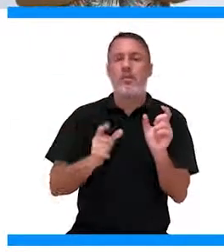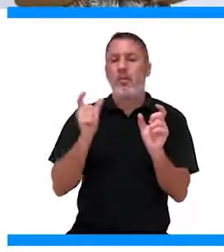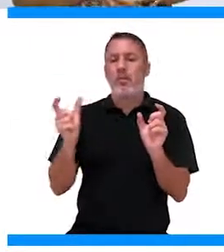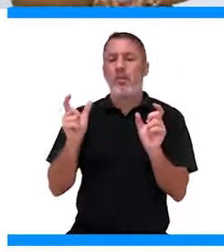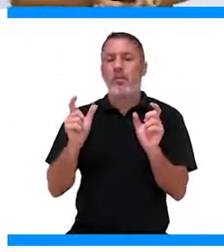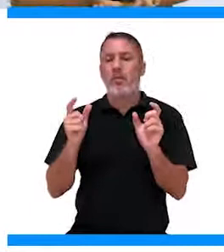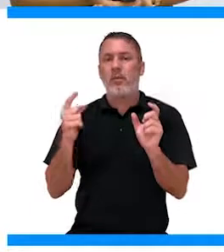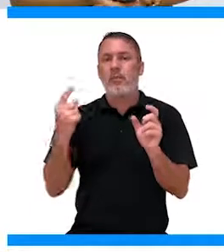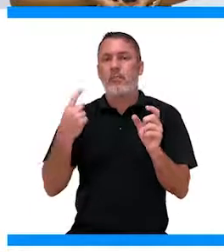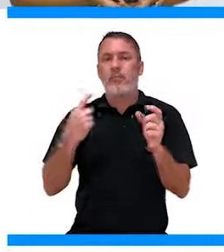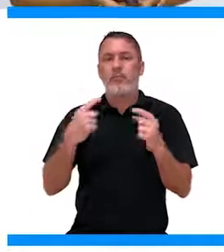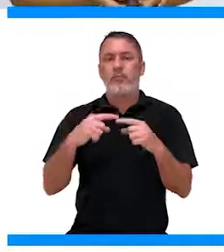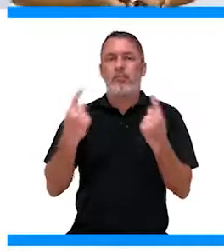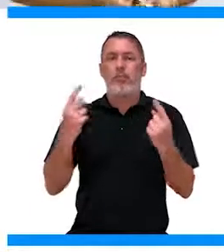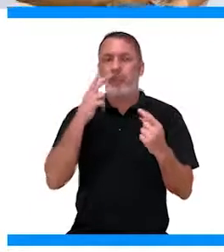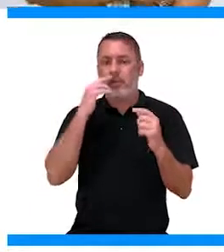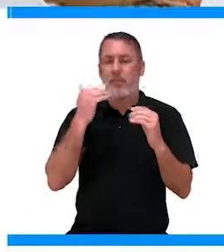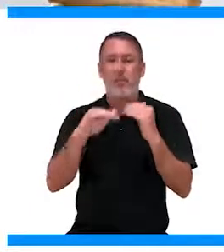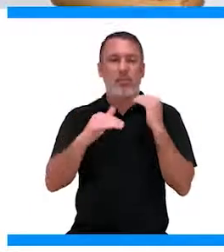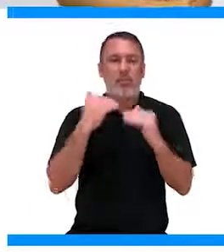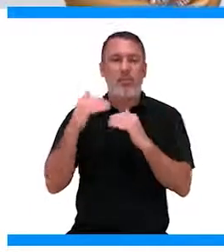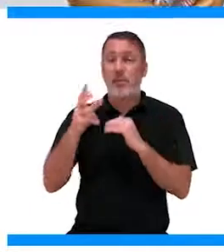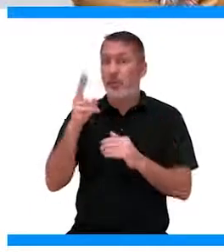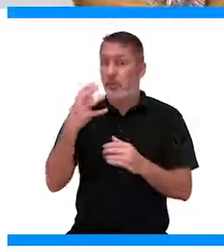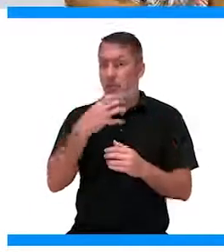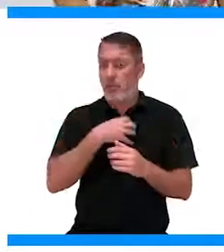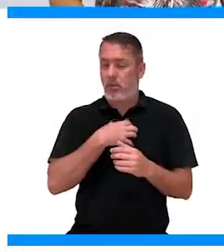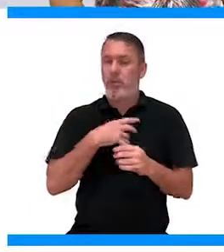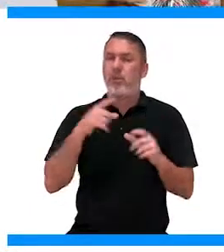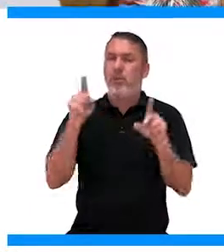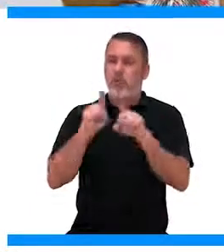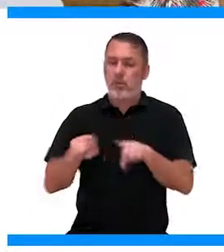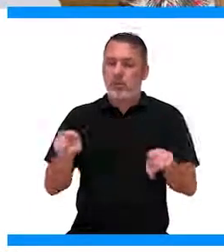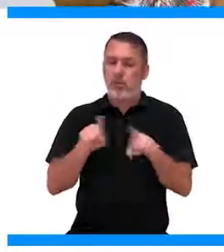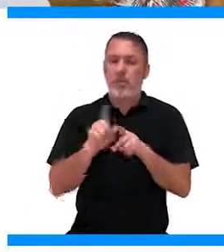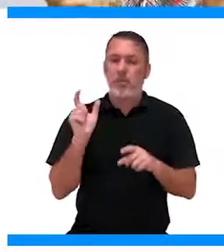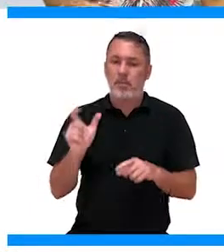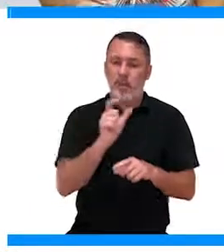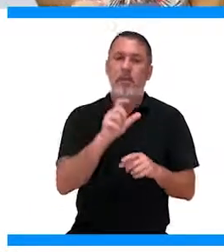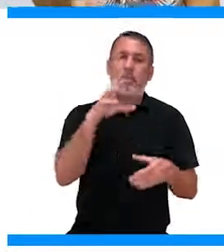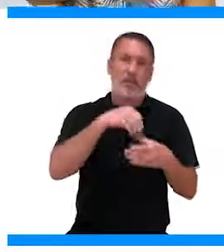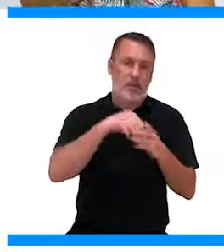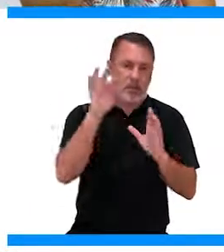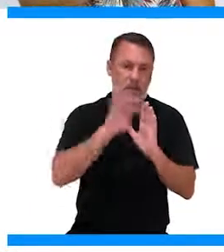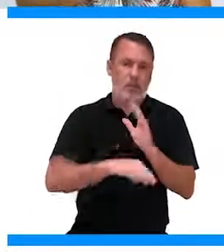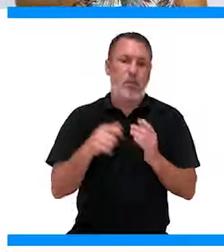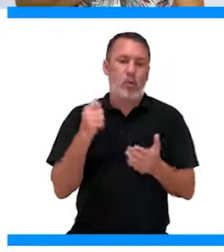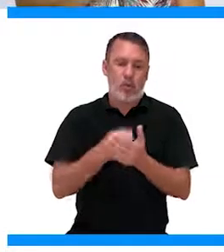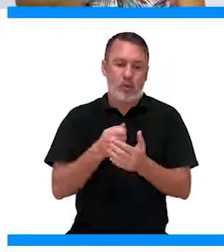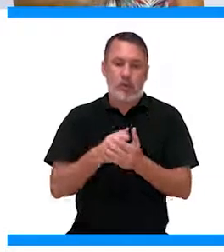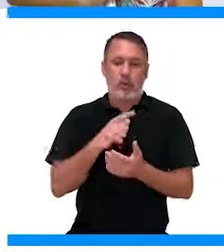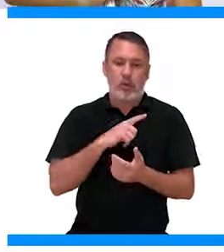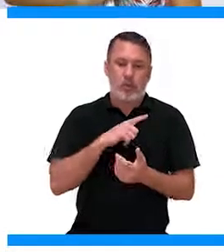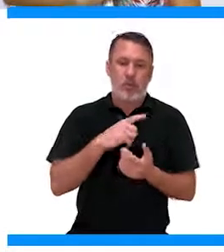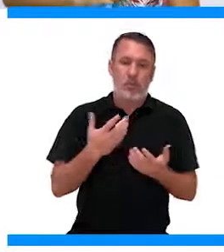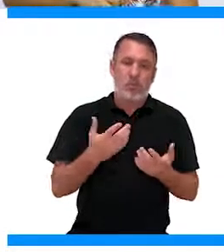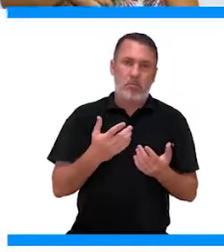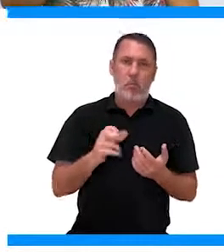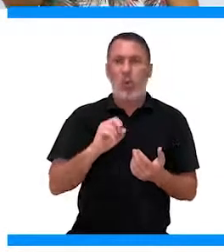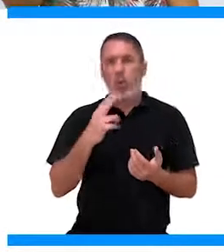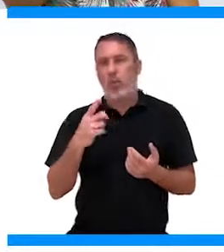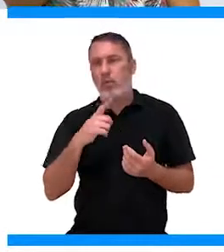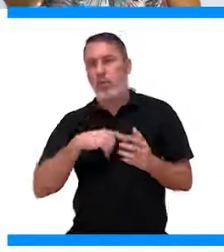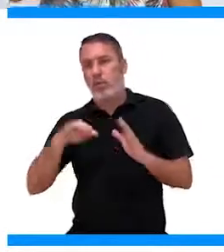de sentido oposto. Que é o caso, eu tenho que ter essas palavras de sentido oposto no mesmo texto, tá?